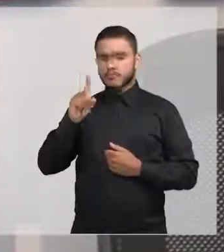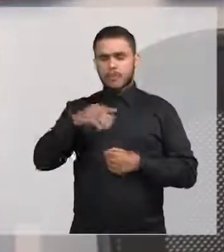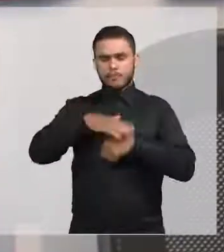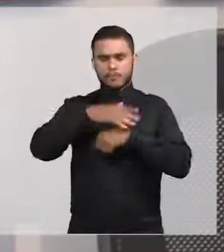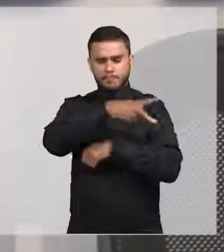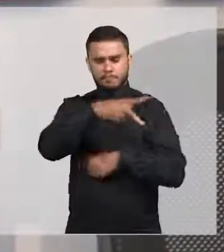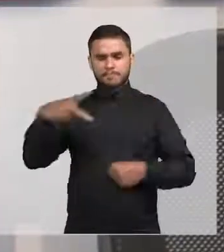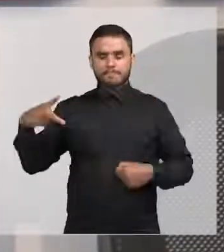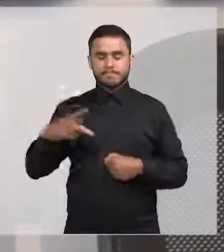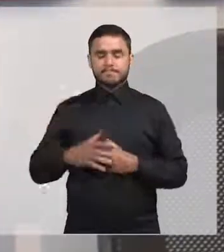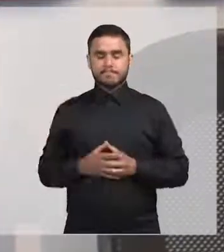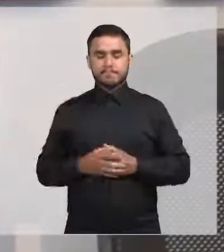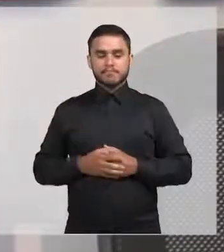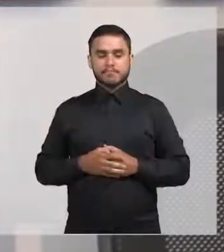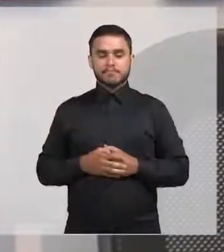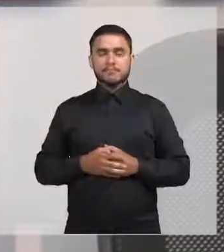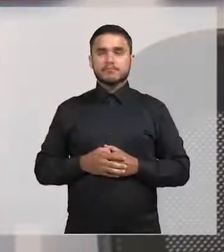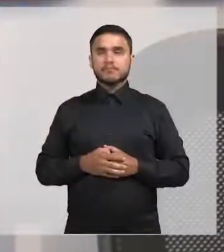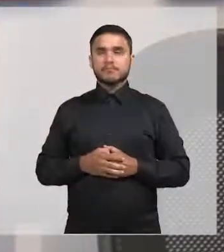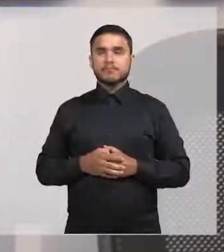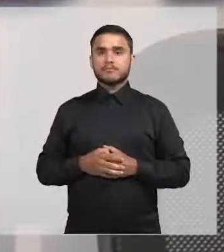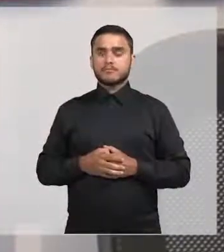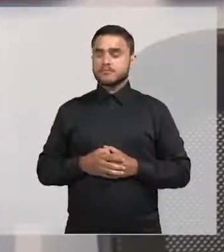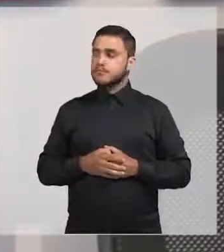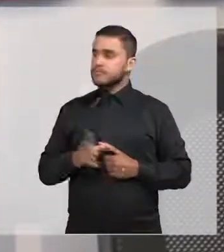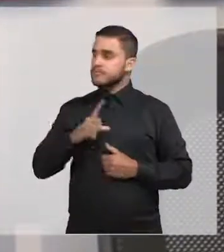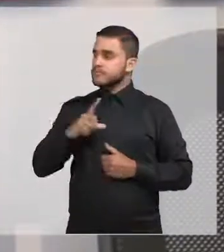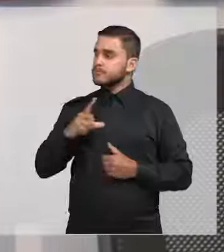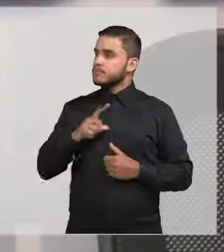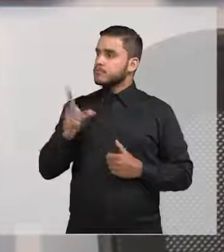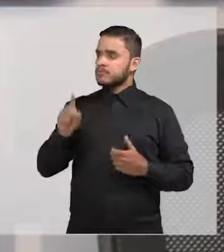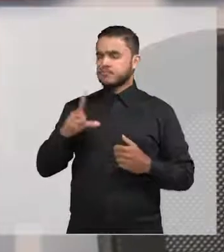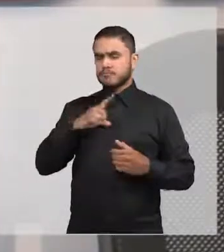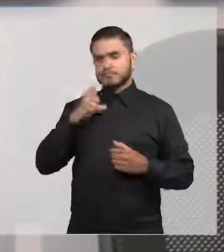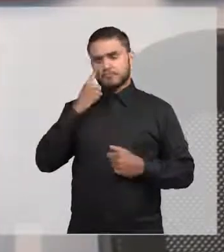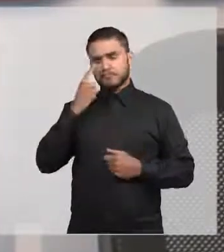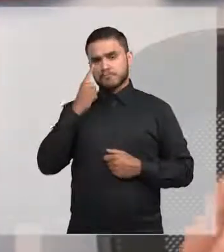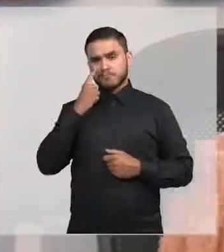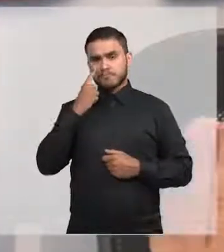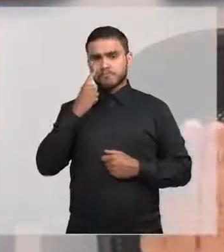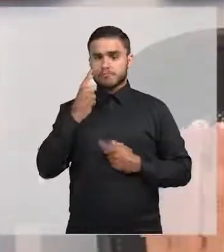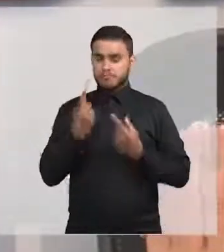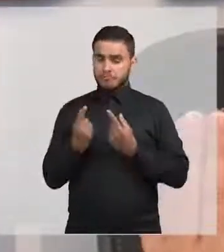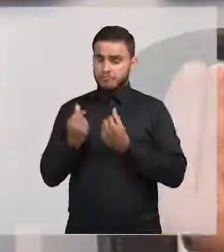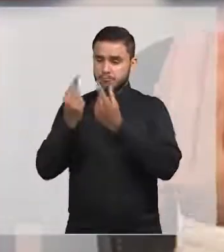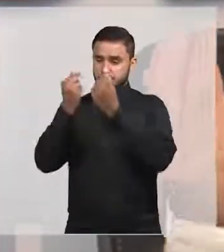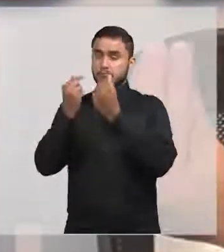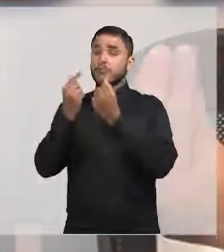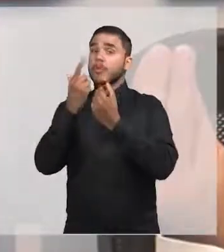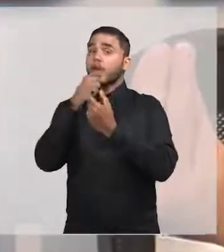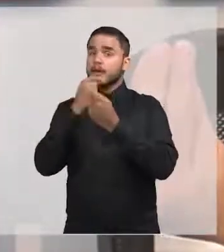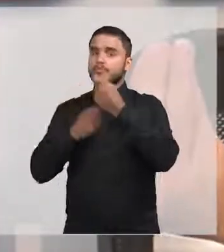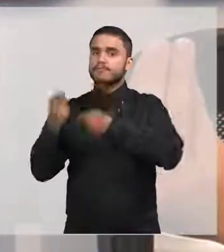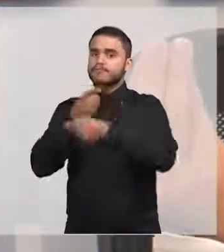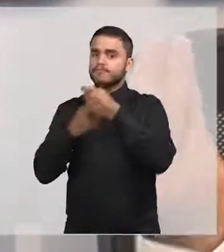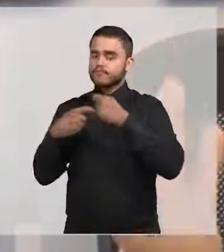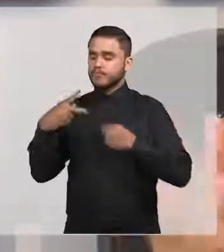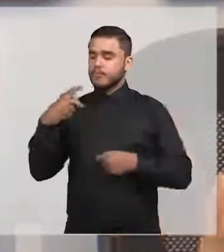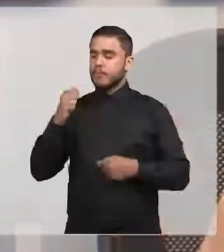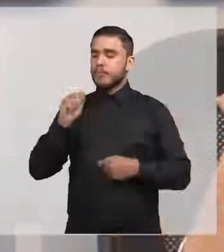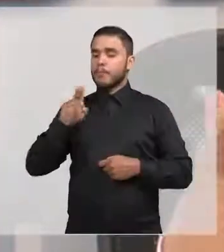né? Na realidade, você tem 3 figuras chaves, né? Você tem na área da economia o Paulo Guedes,